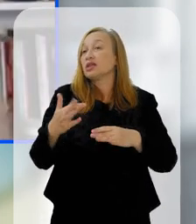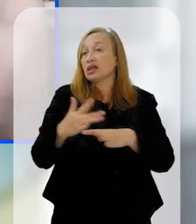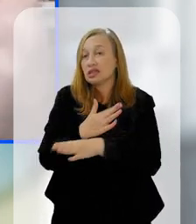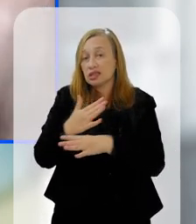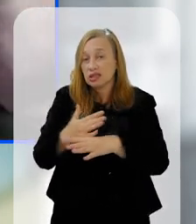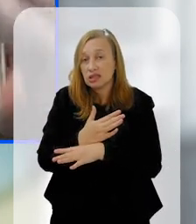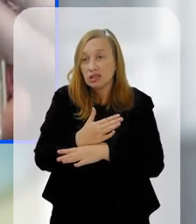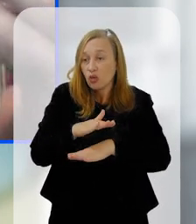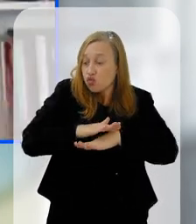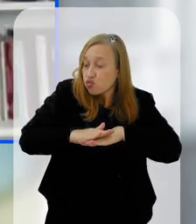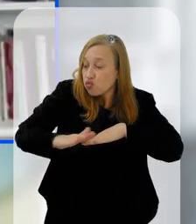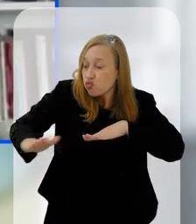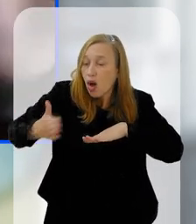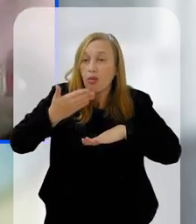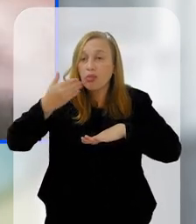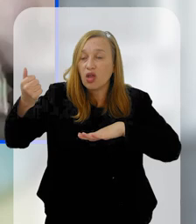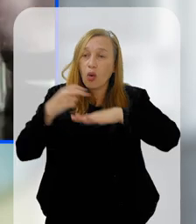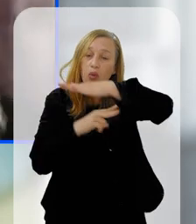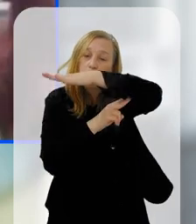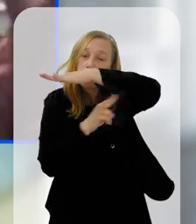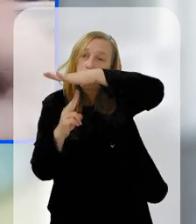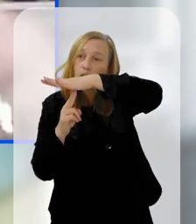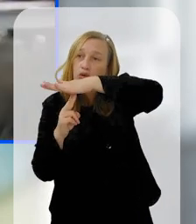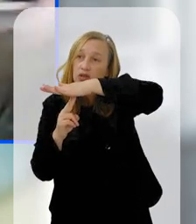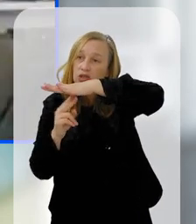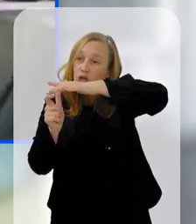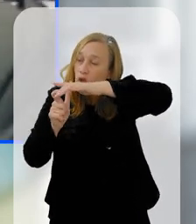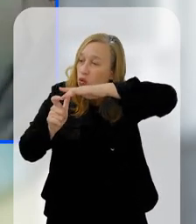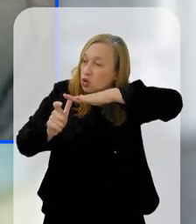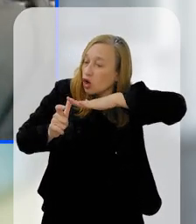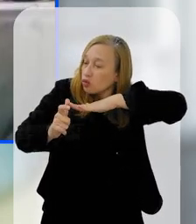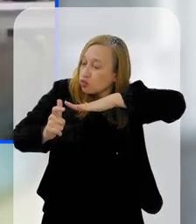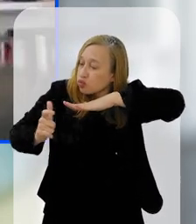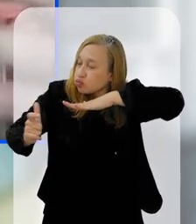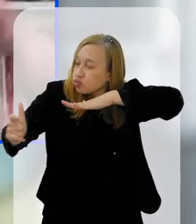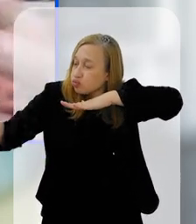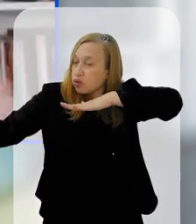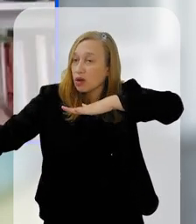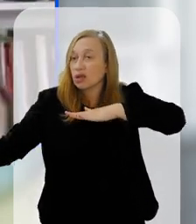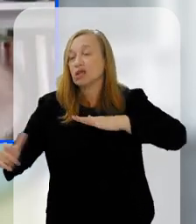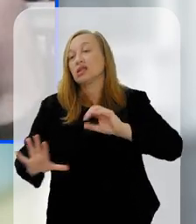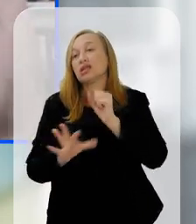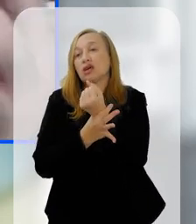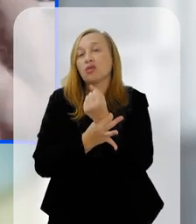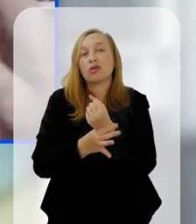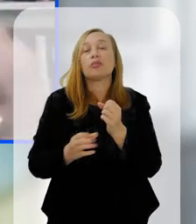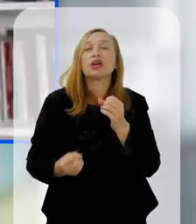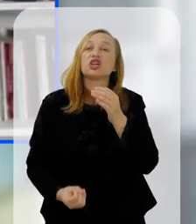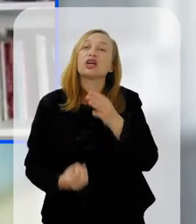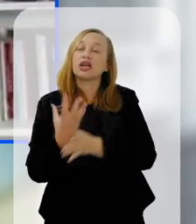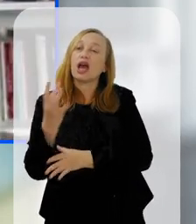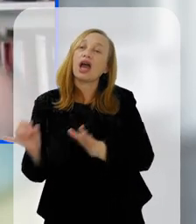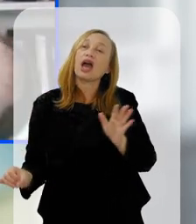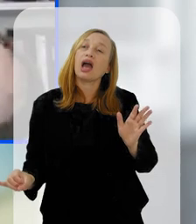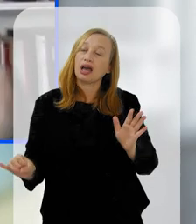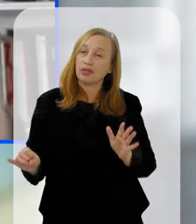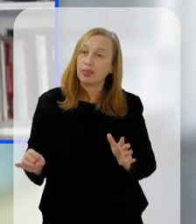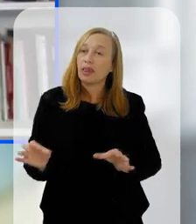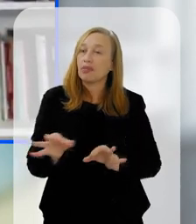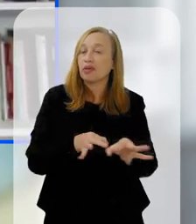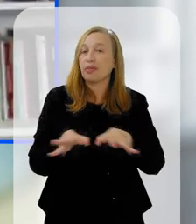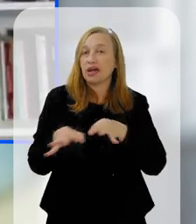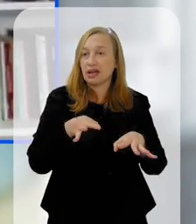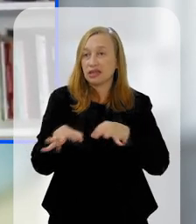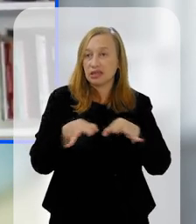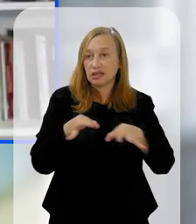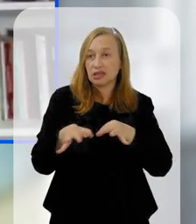sustentáveis nas cidades que serão reconstruídas, vias mais robustas, pontes muito mais amplas e mais seguras, para a gente já criar